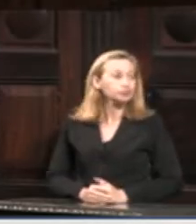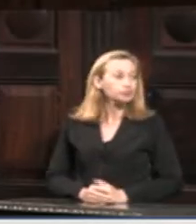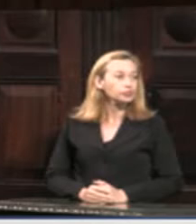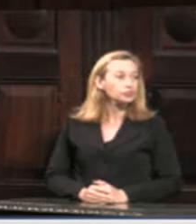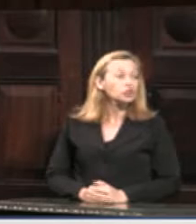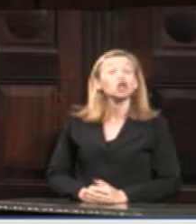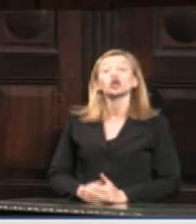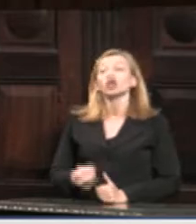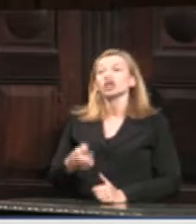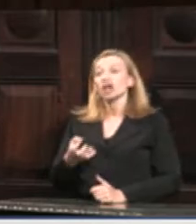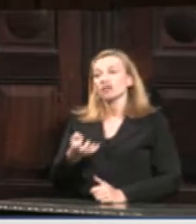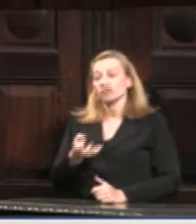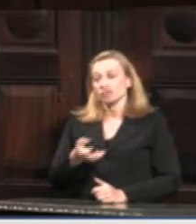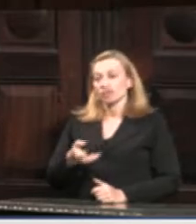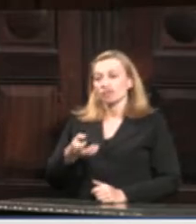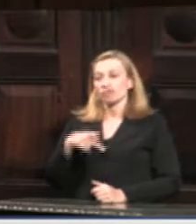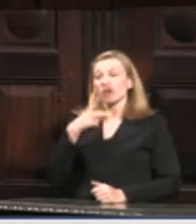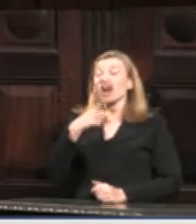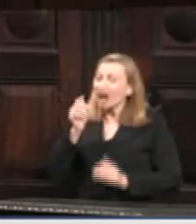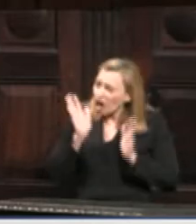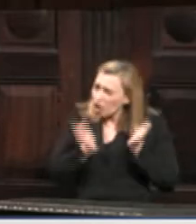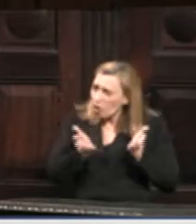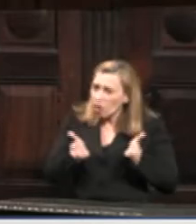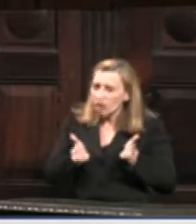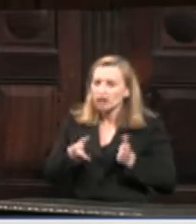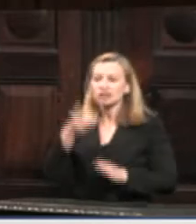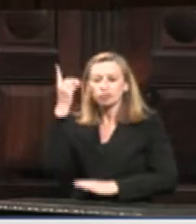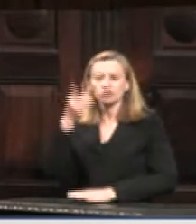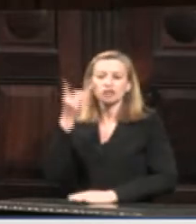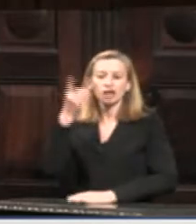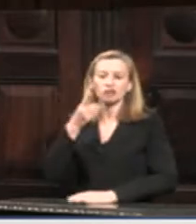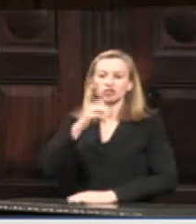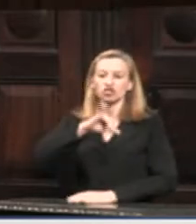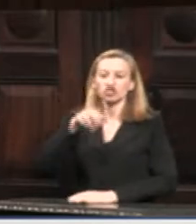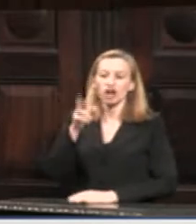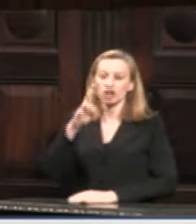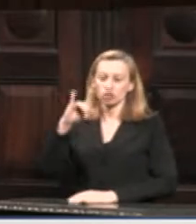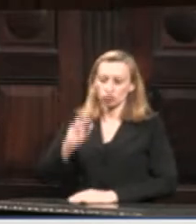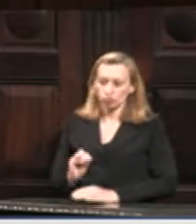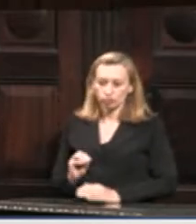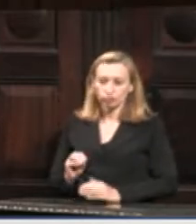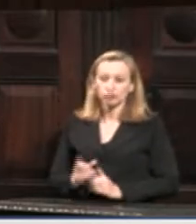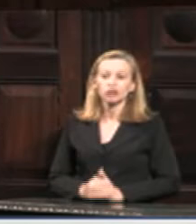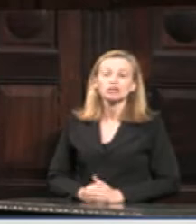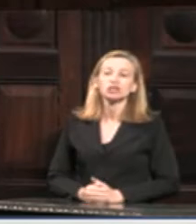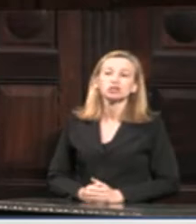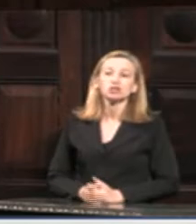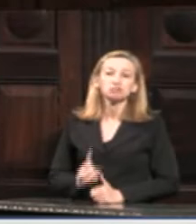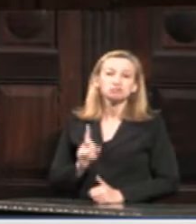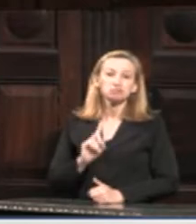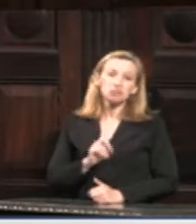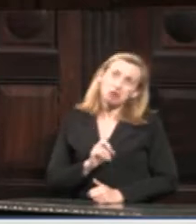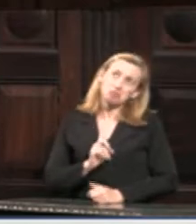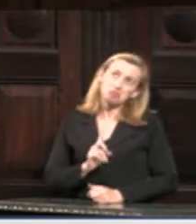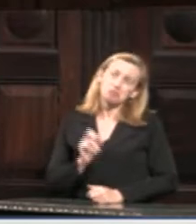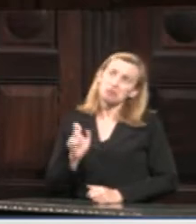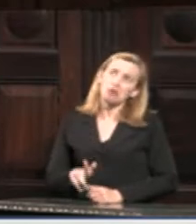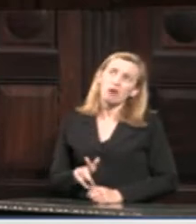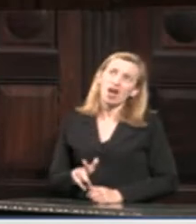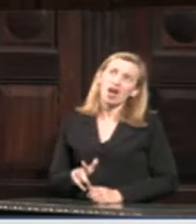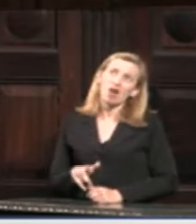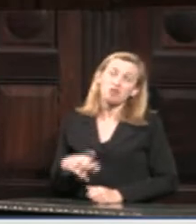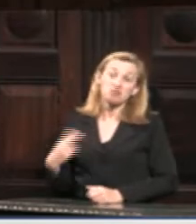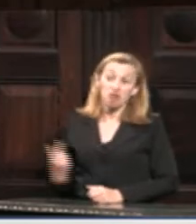E o que eu vou falar agora, deputado Tiago Pampolha, não é nenhuma virtude no meu modo de entender, é